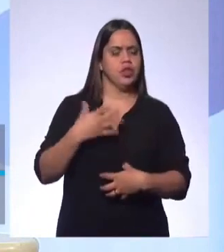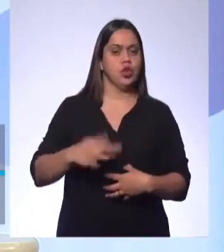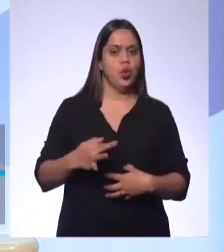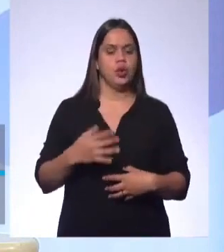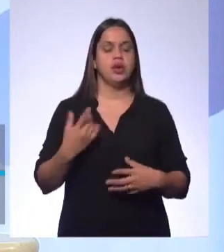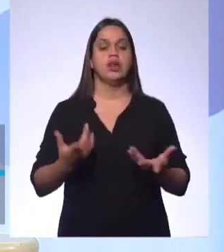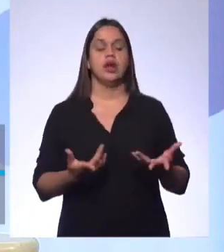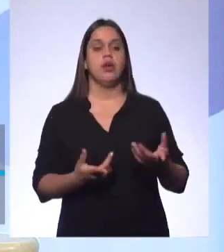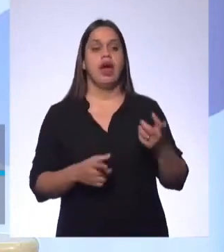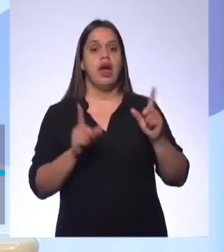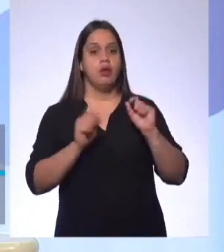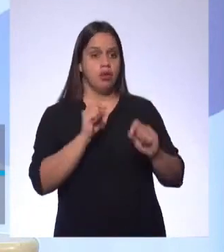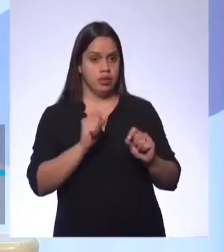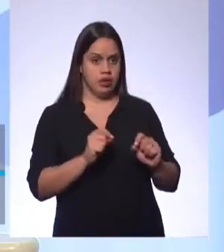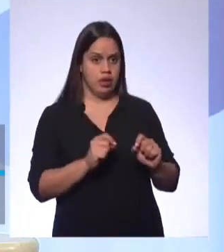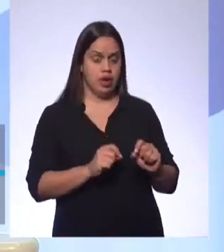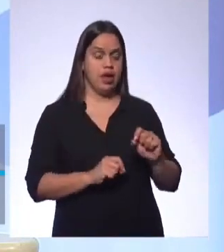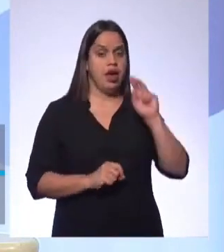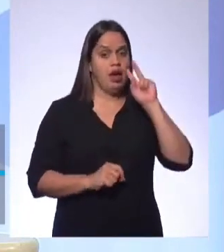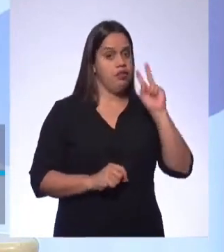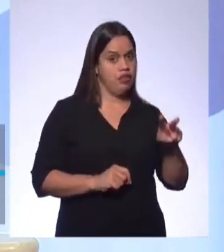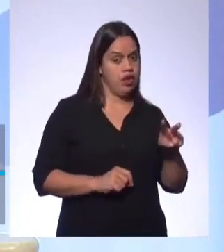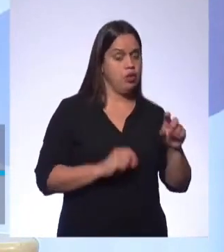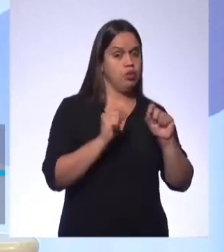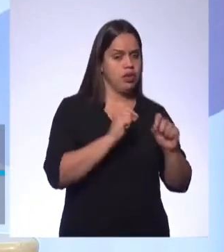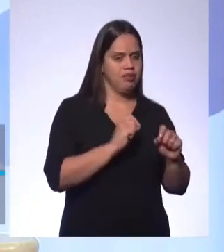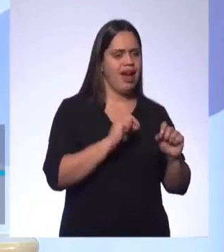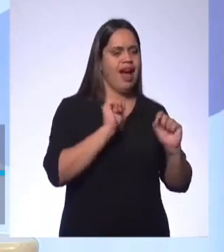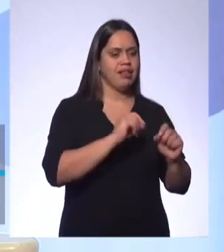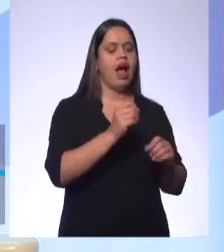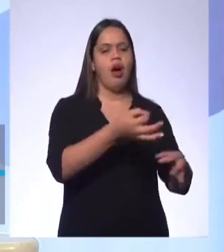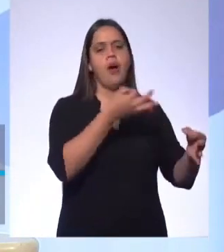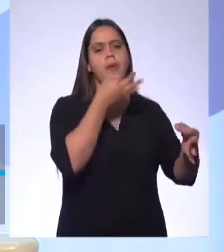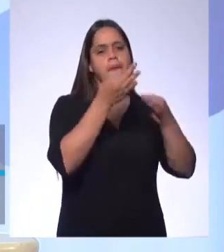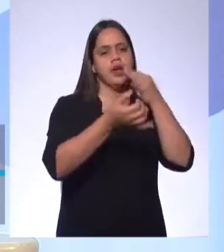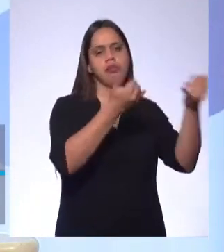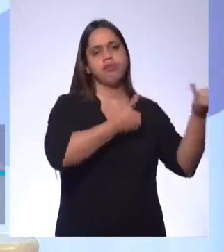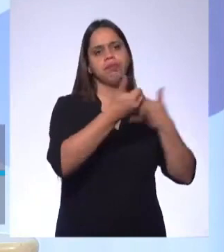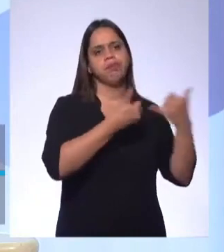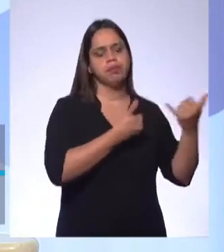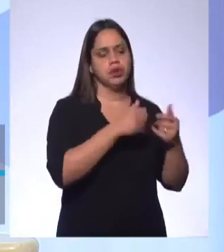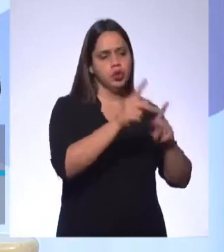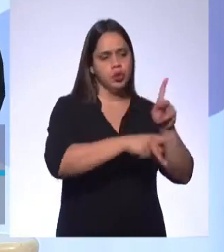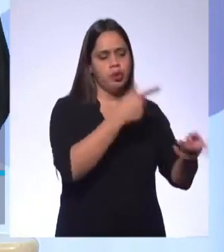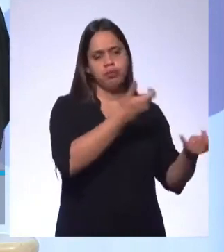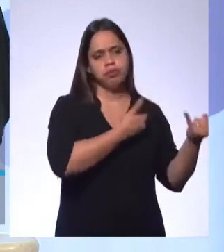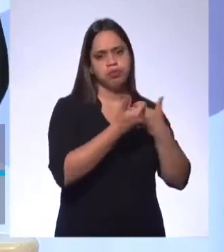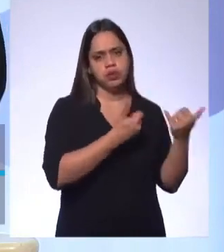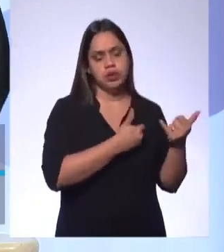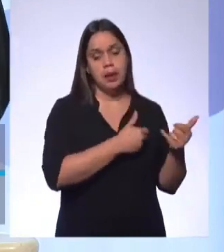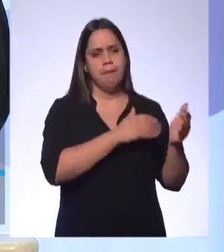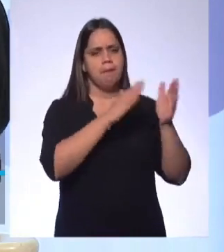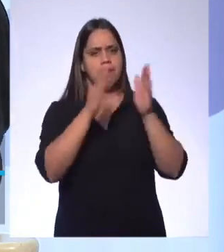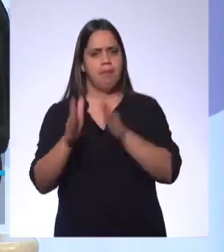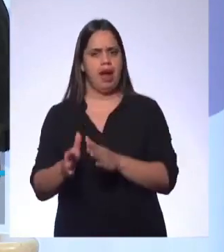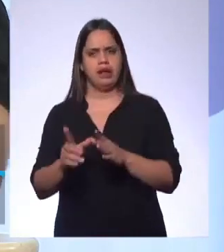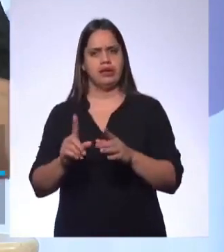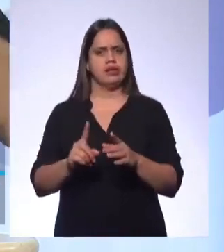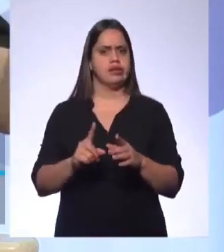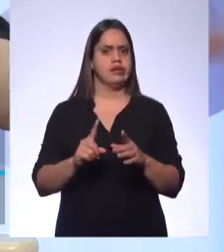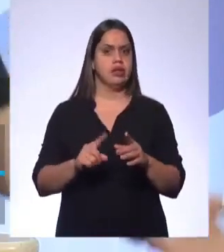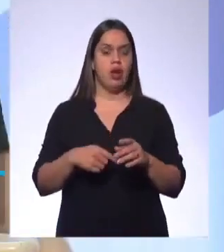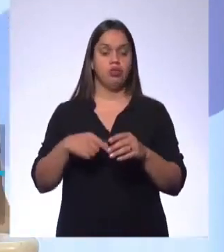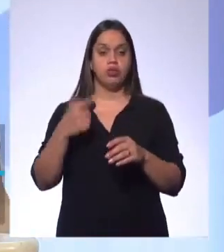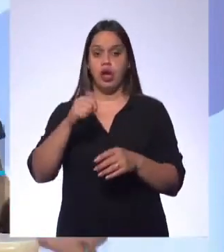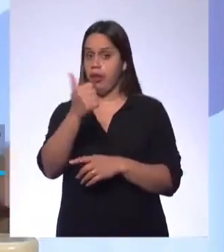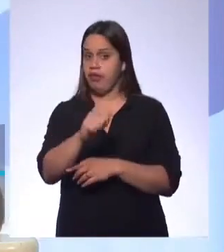no senso comum e não dar aquele passo em questionar, mesmo que a gente continue fazendo, vamos dizer, tomando nossos chás, tendo